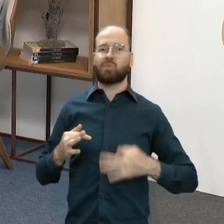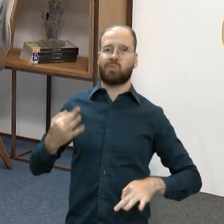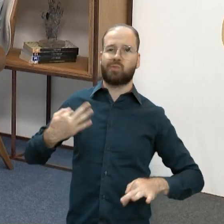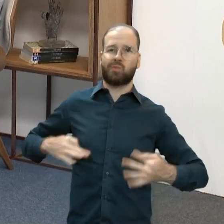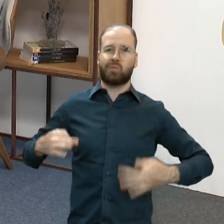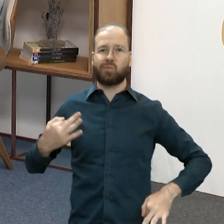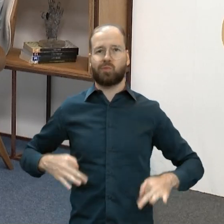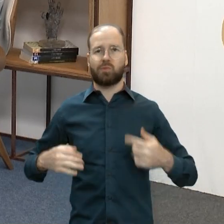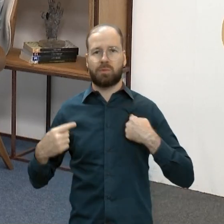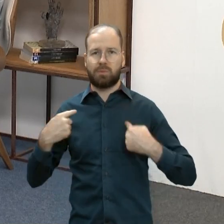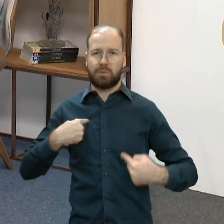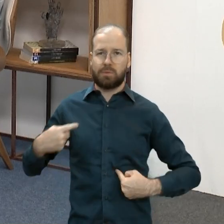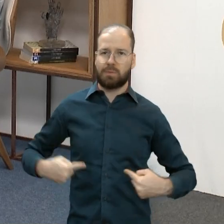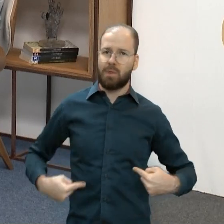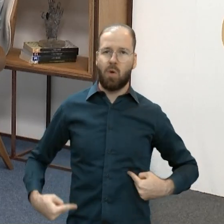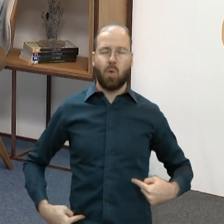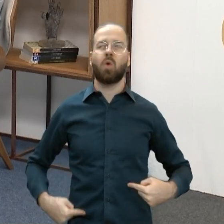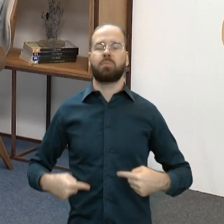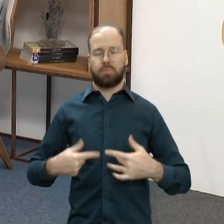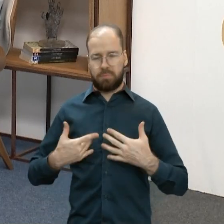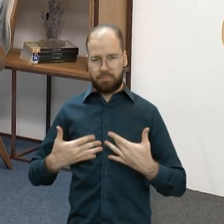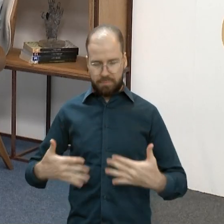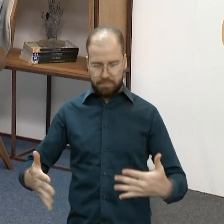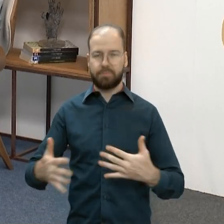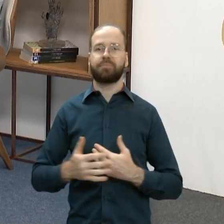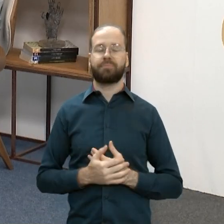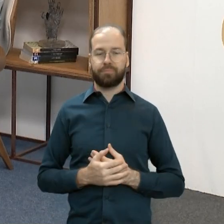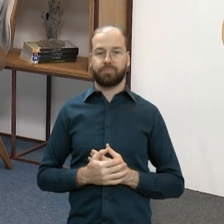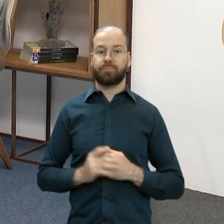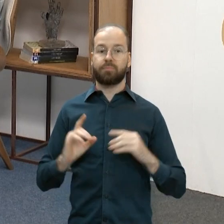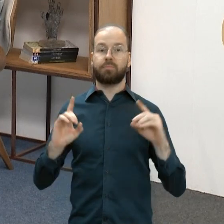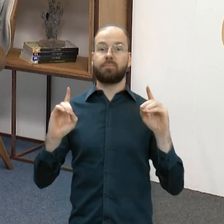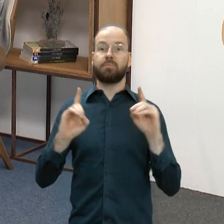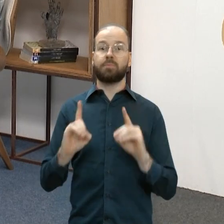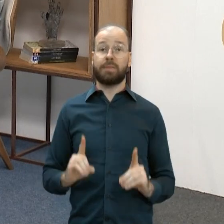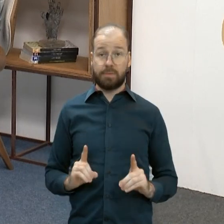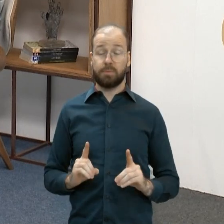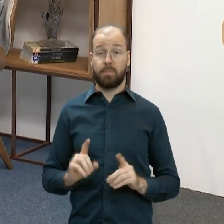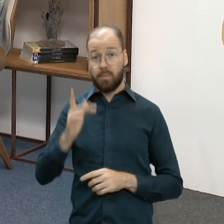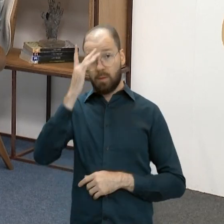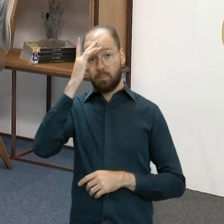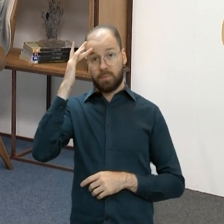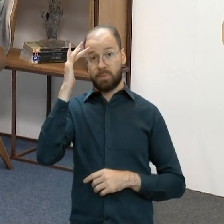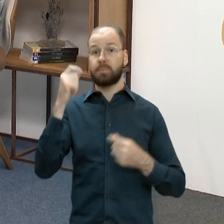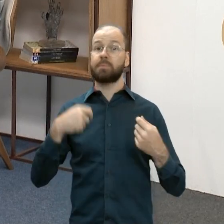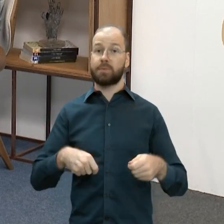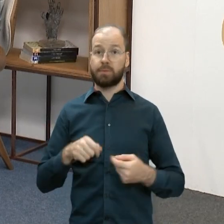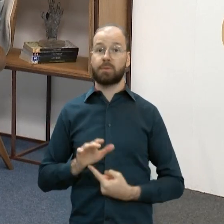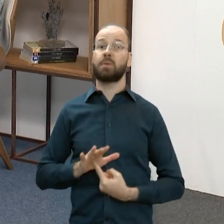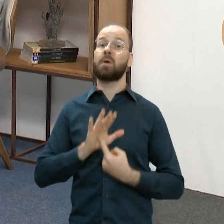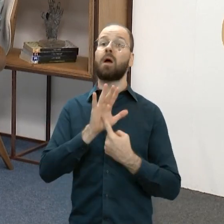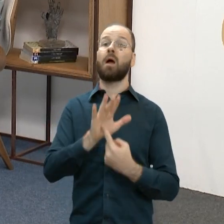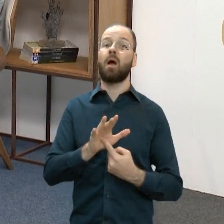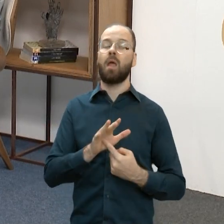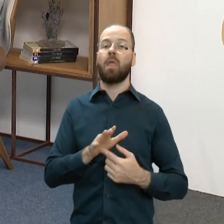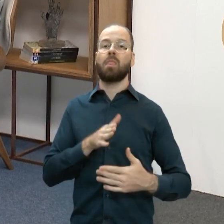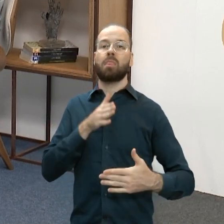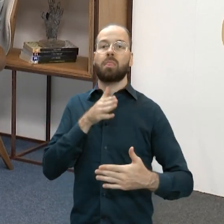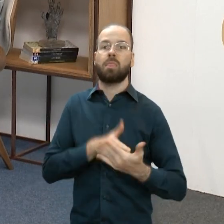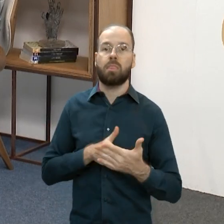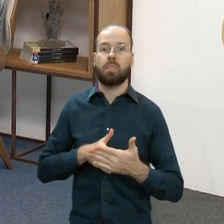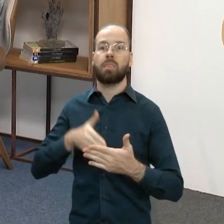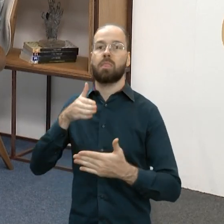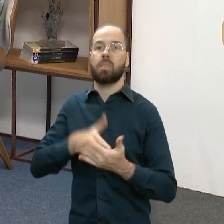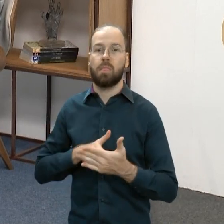pontos específicos do corpo, assim por diante. A deficiência, a pessoa ela precisa apresentar um impedimento